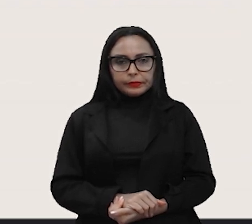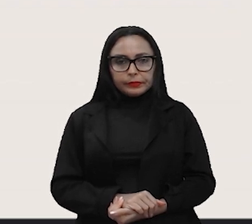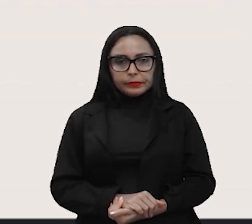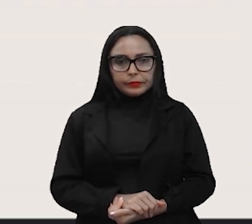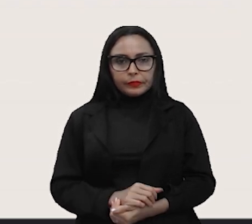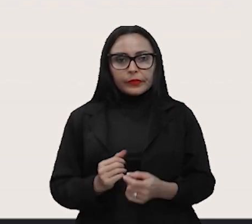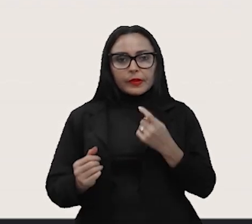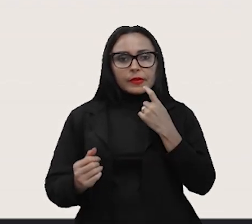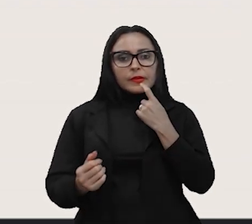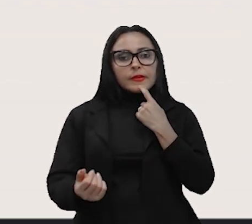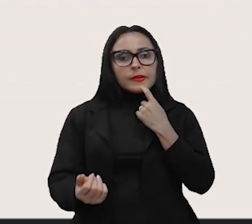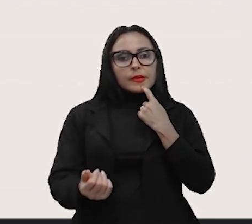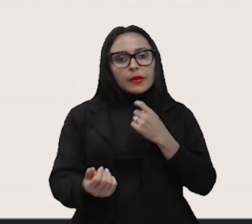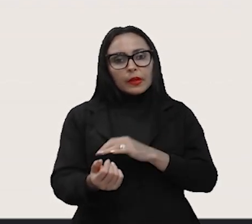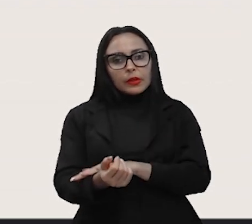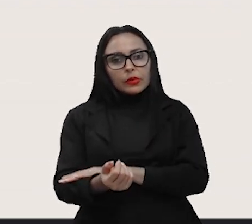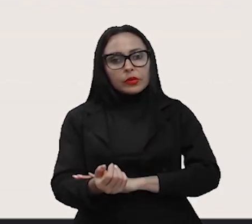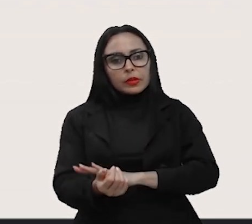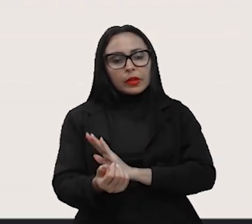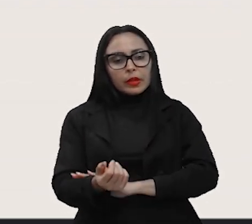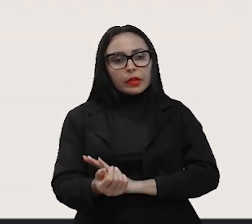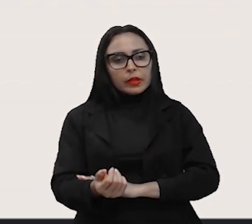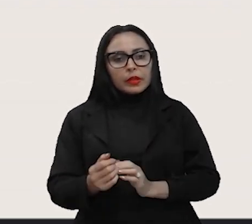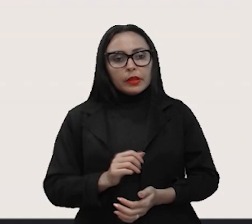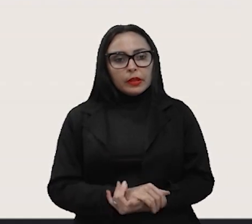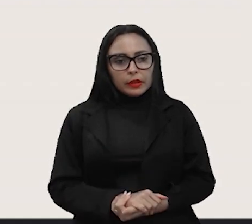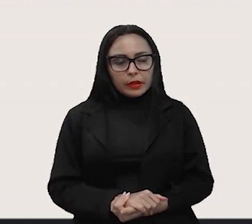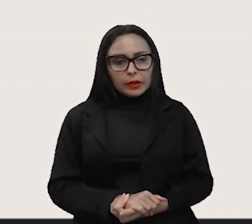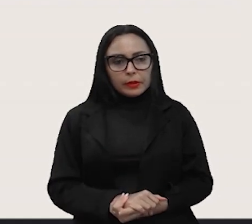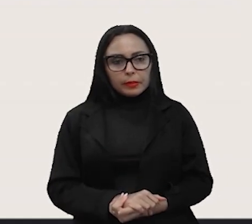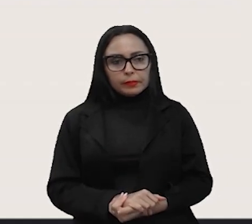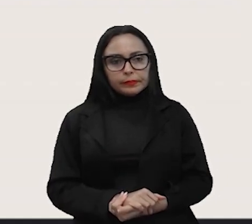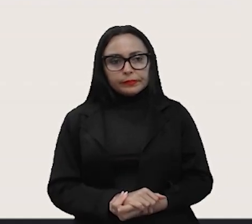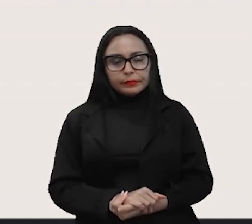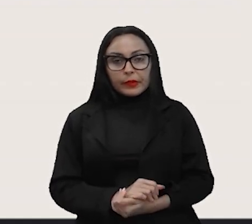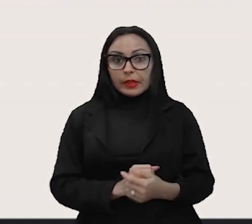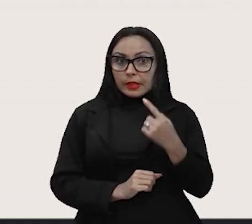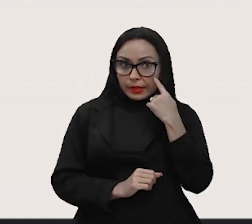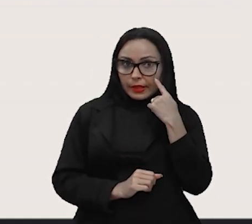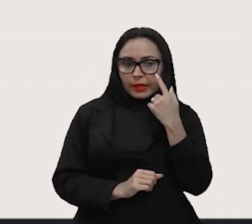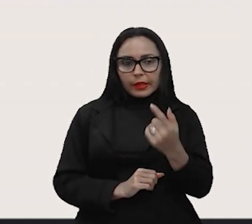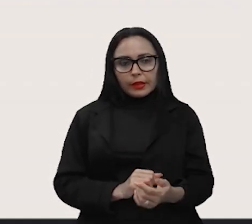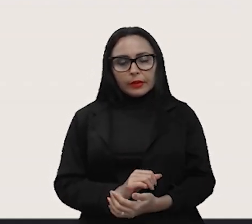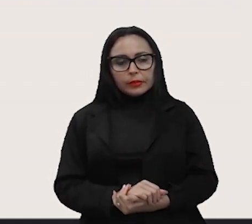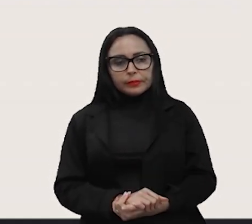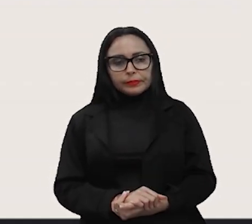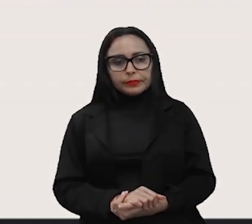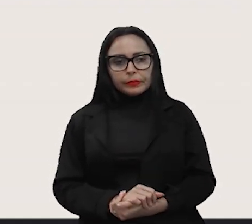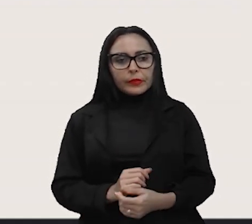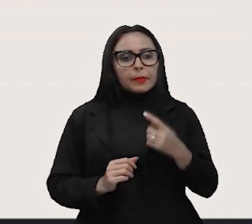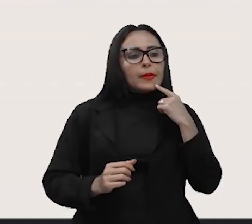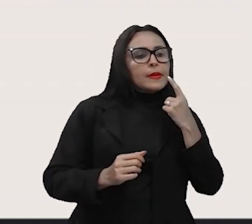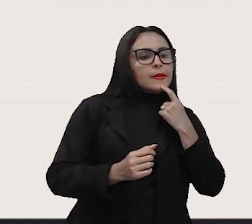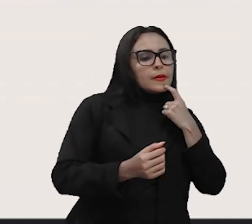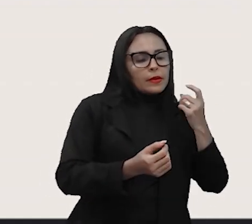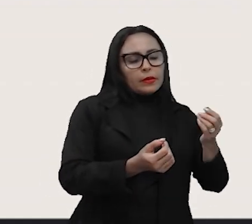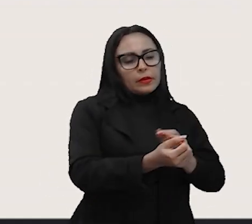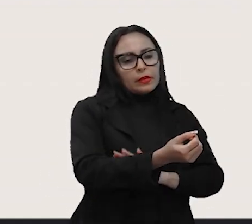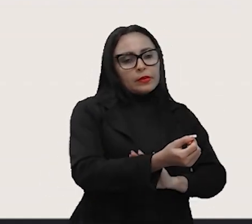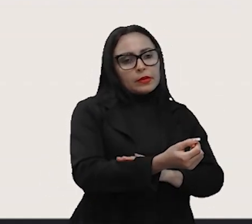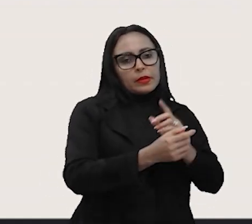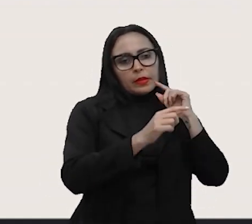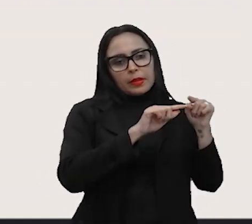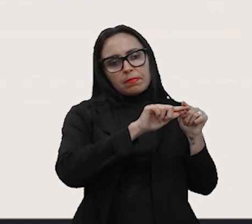gente diz assim, eu pego, se liga, tá? Do sangue para a célula e